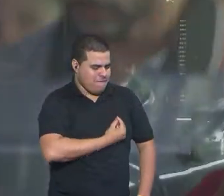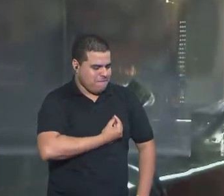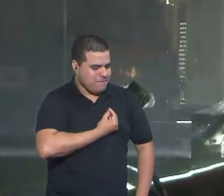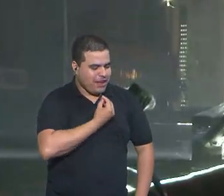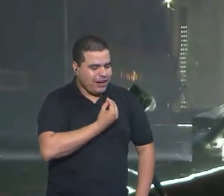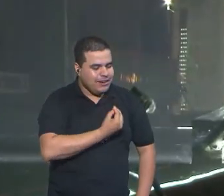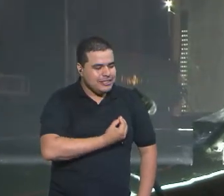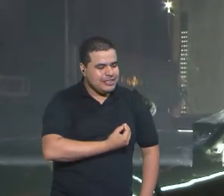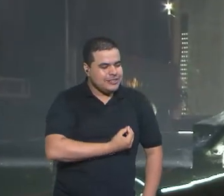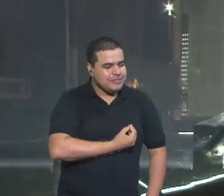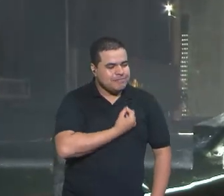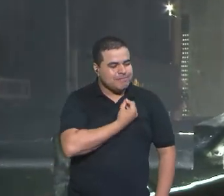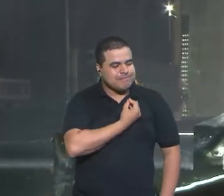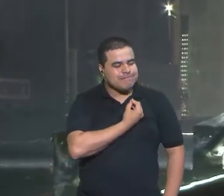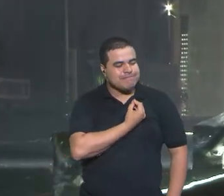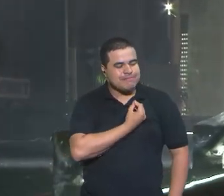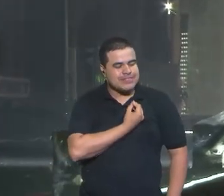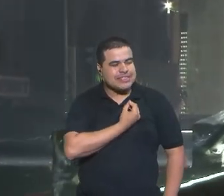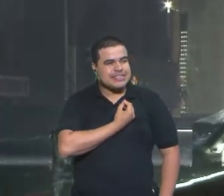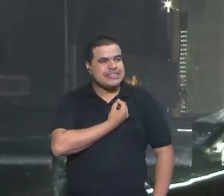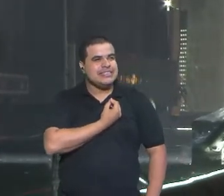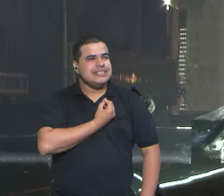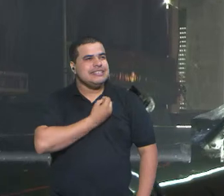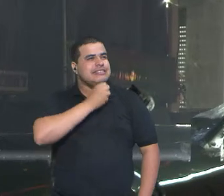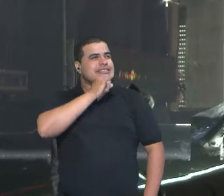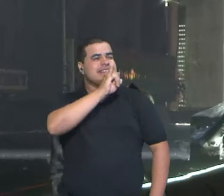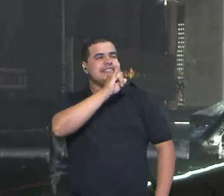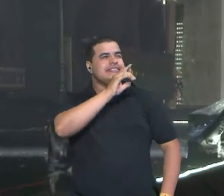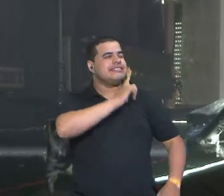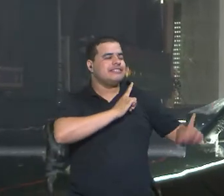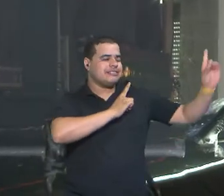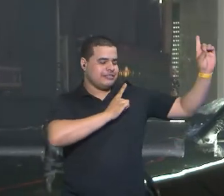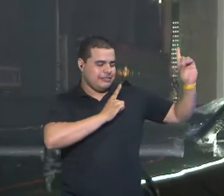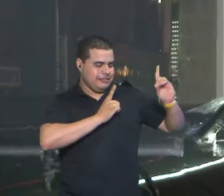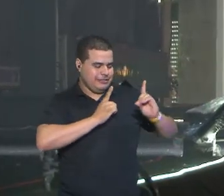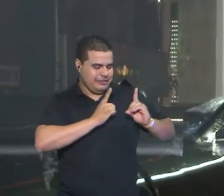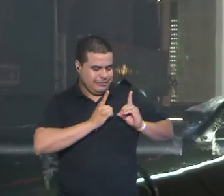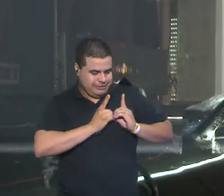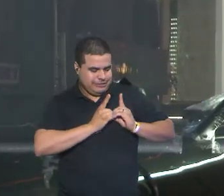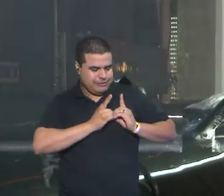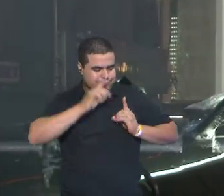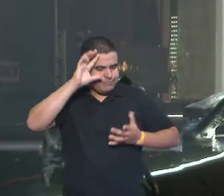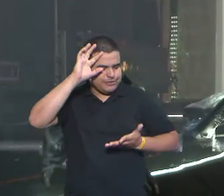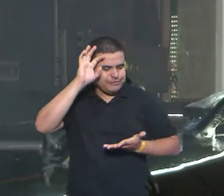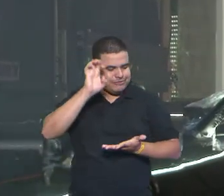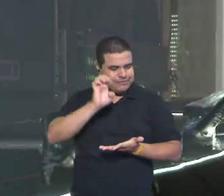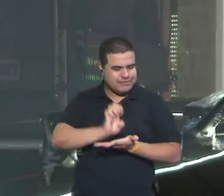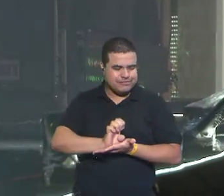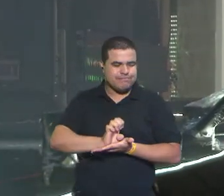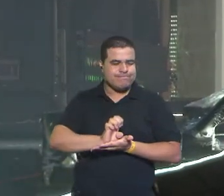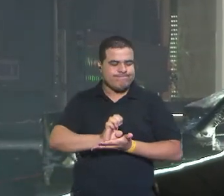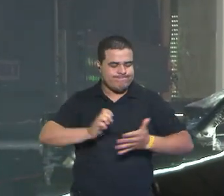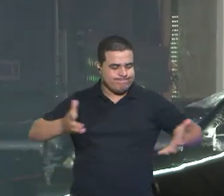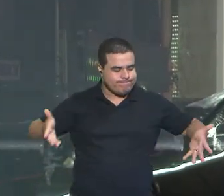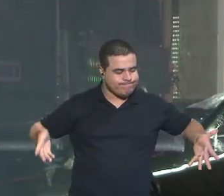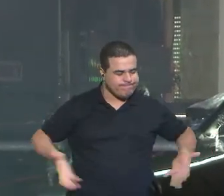senhor sem tua presença minha fé vai na outra